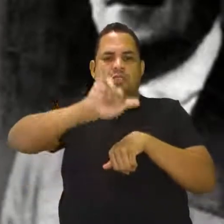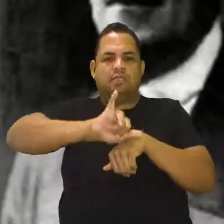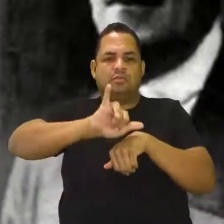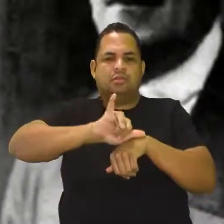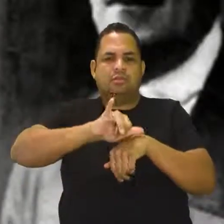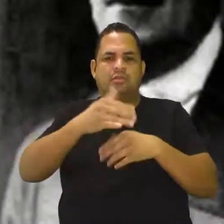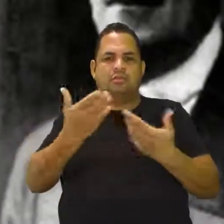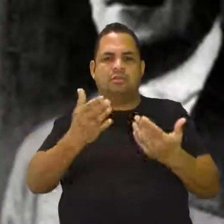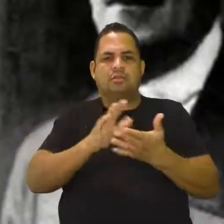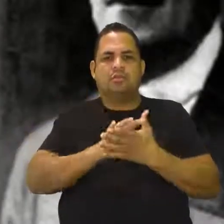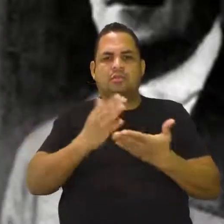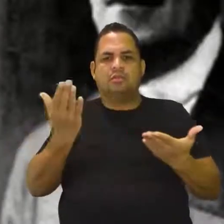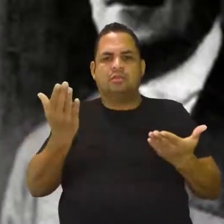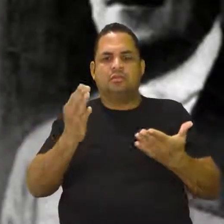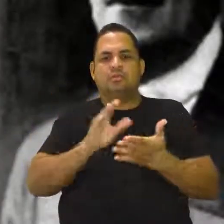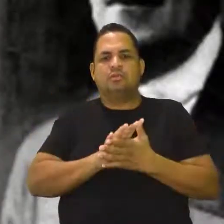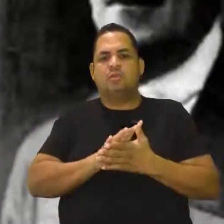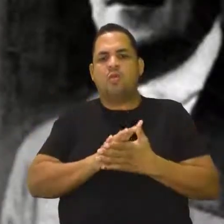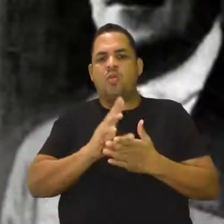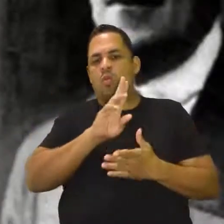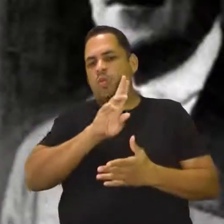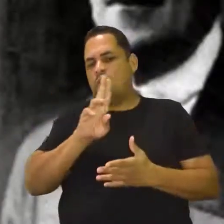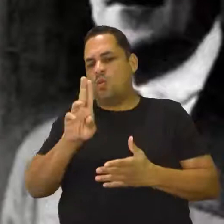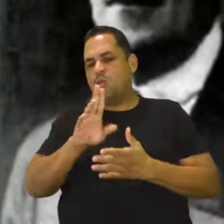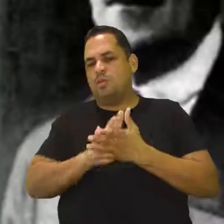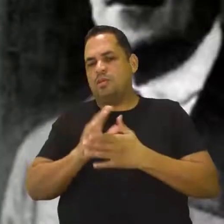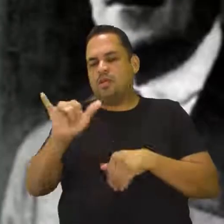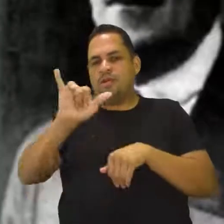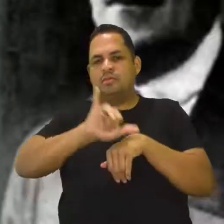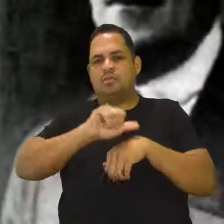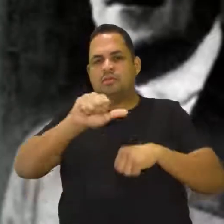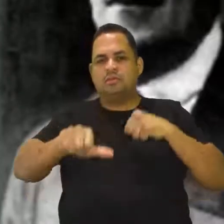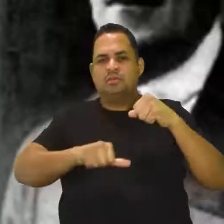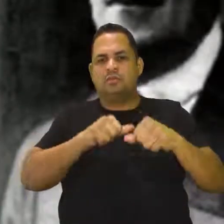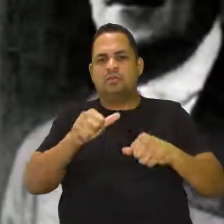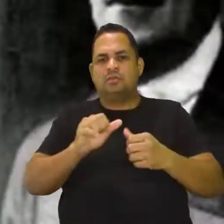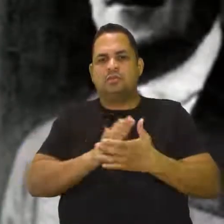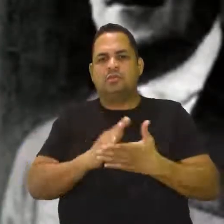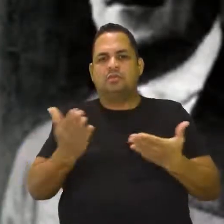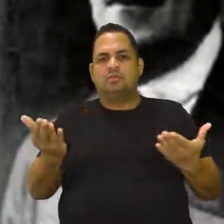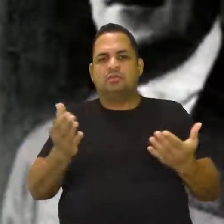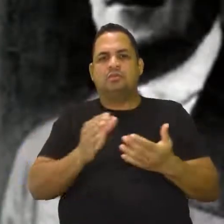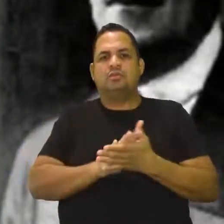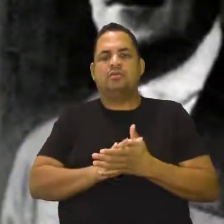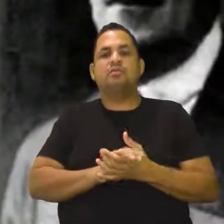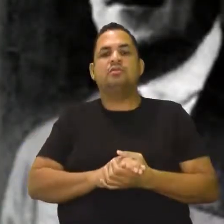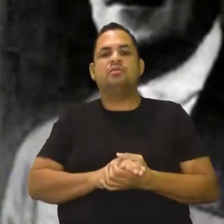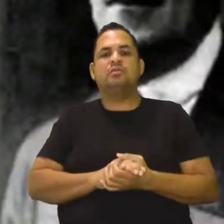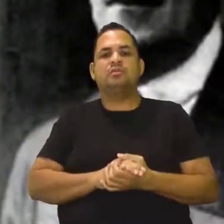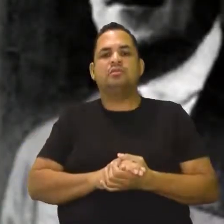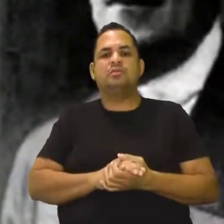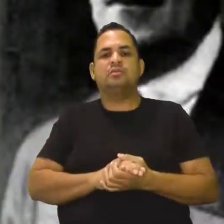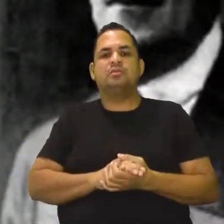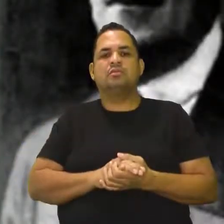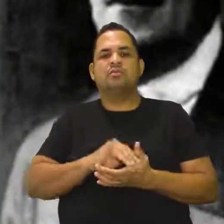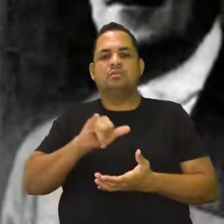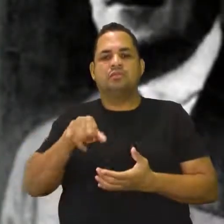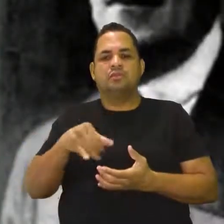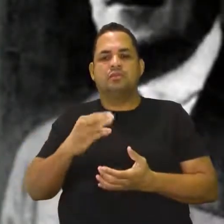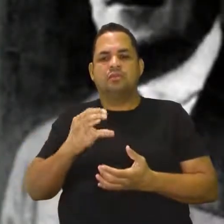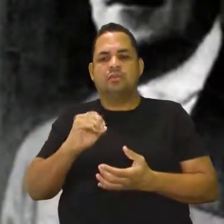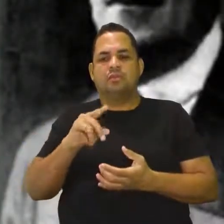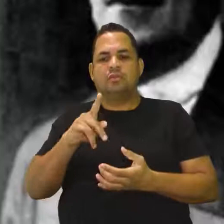uma hora para outra, até o nome da capital muda. Como se torna o nome da capital da Paraíba? João